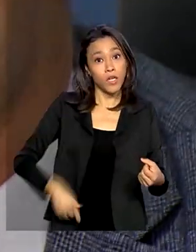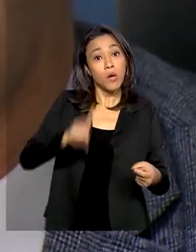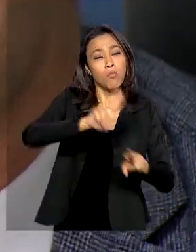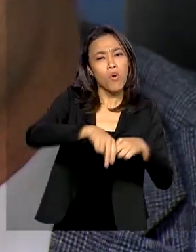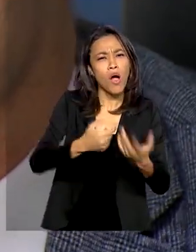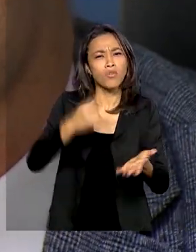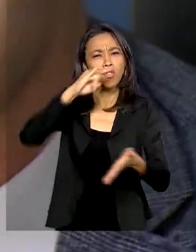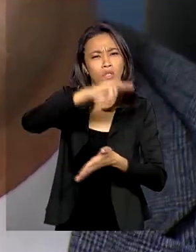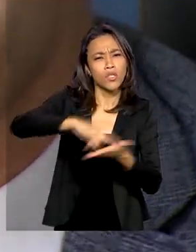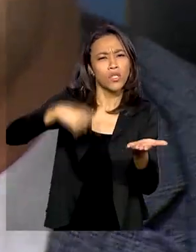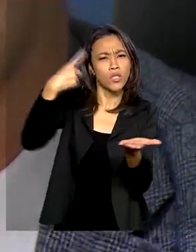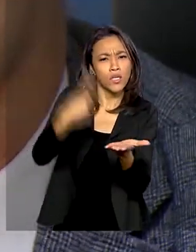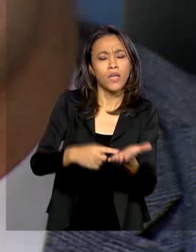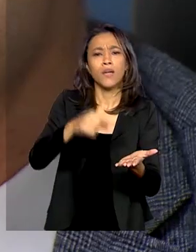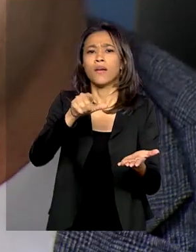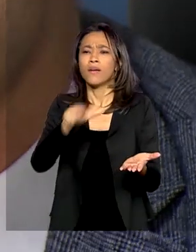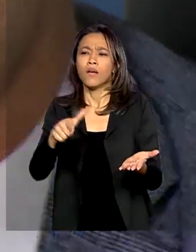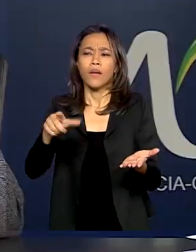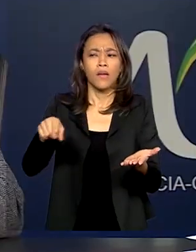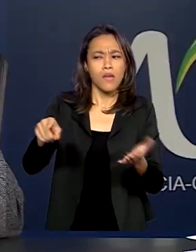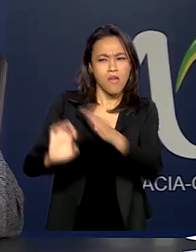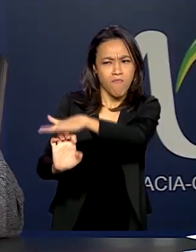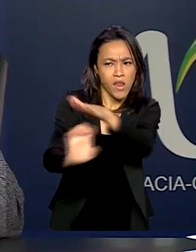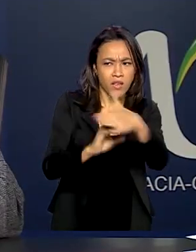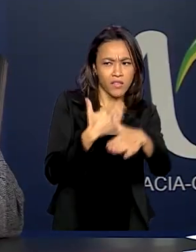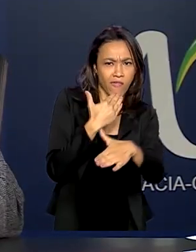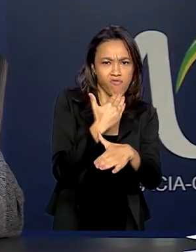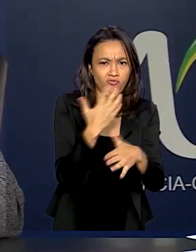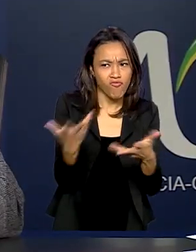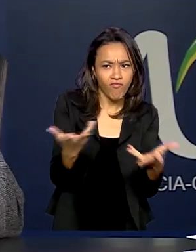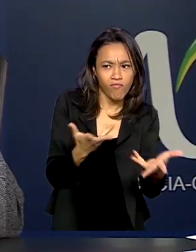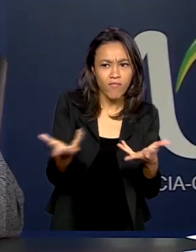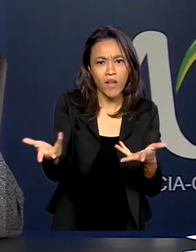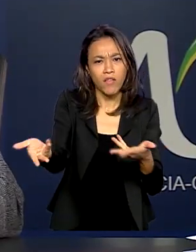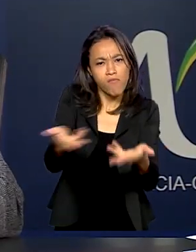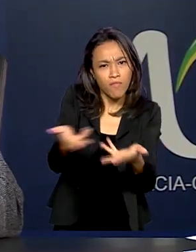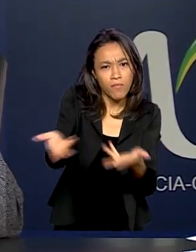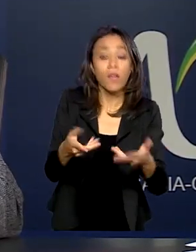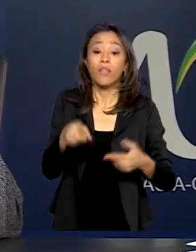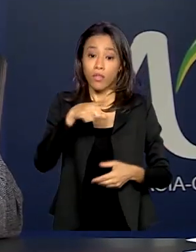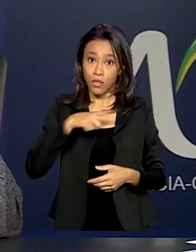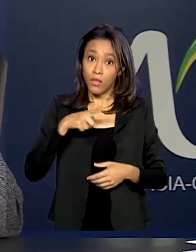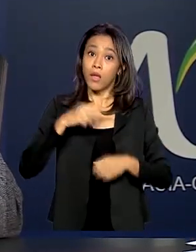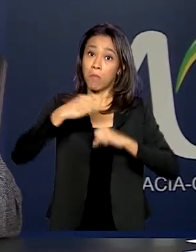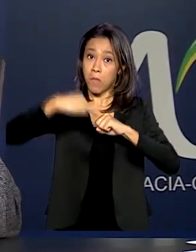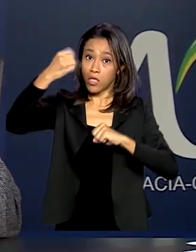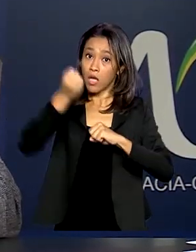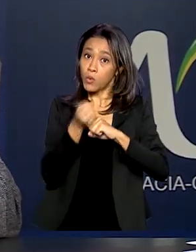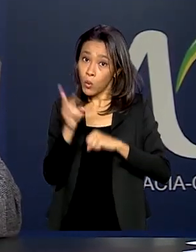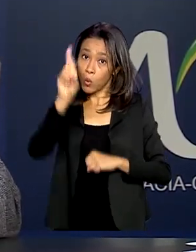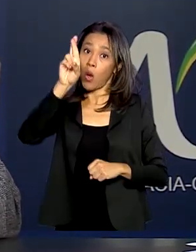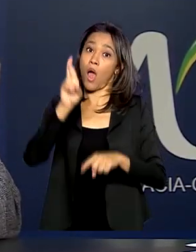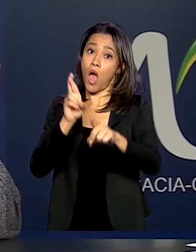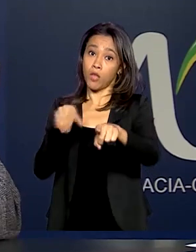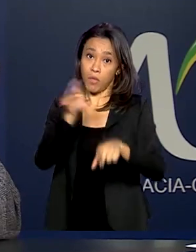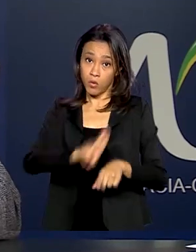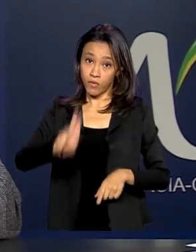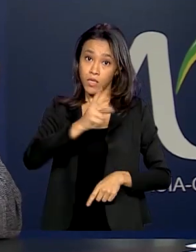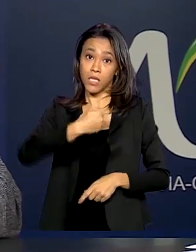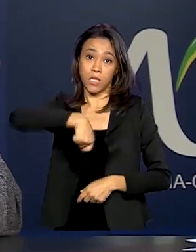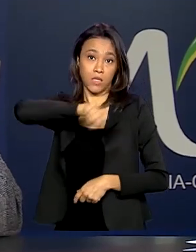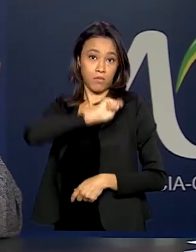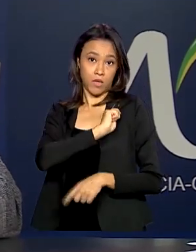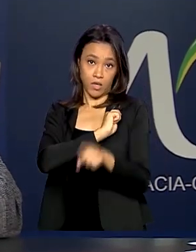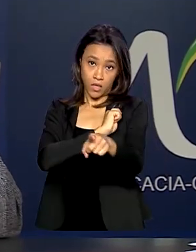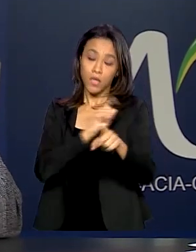junto a empresas envolvidas em irregularidades. Mendonça tem doutorado e mestrado pela Universidade de Salamanca, na Espanha,